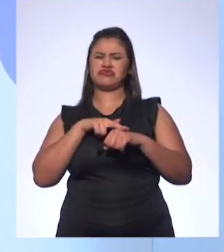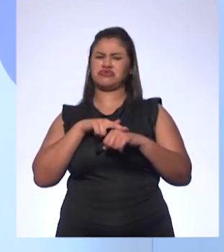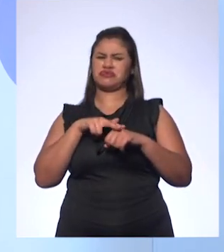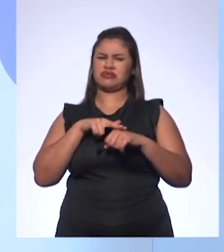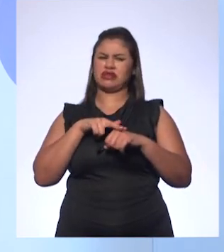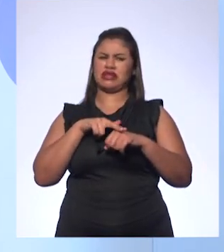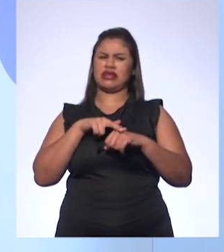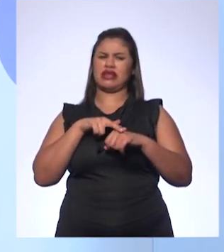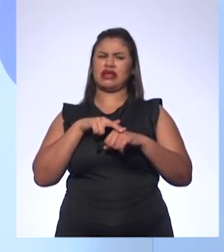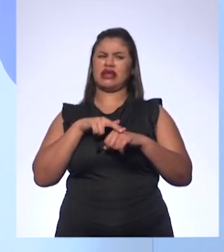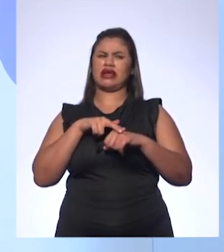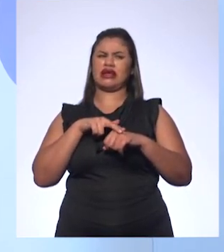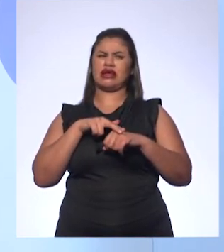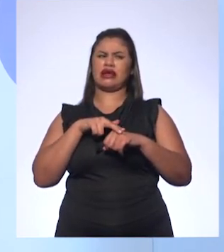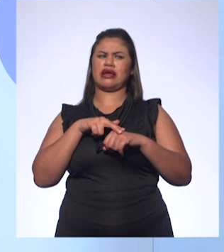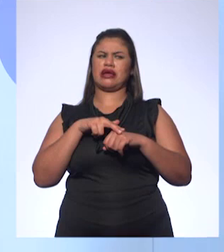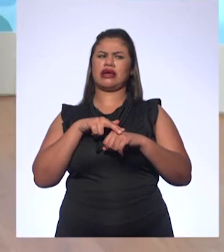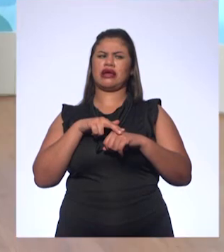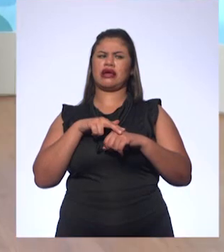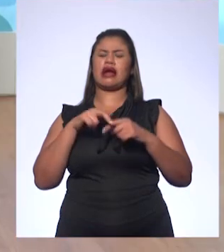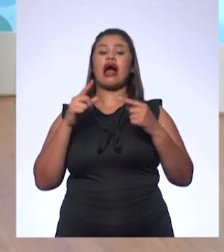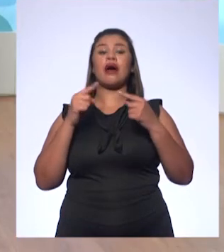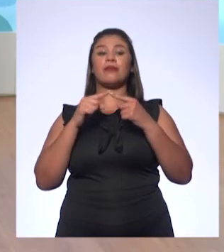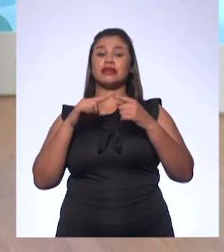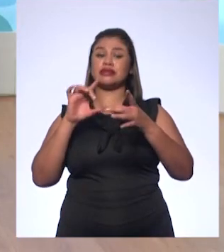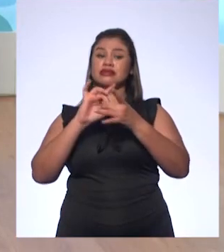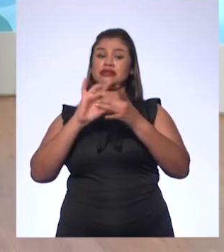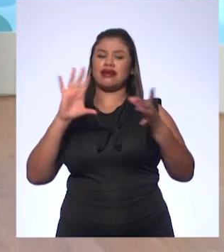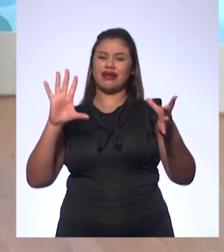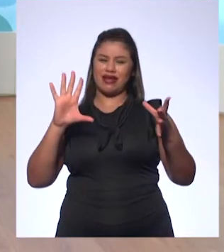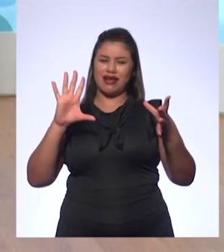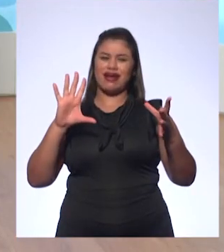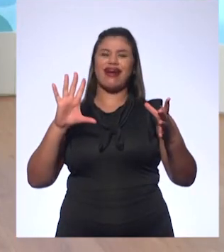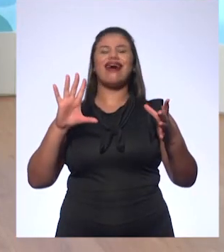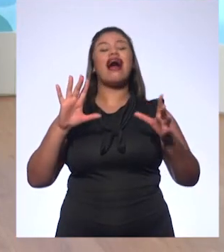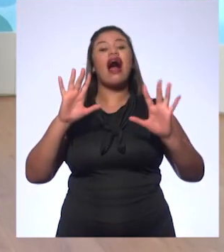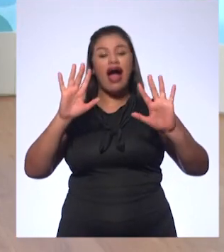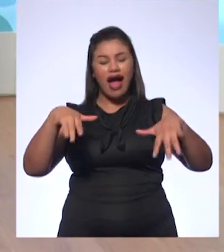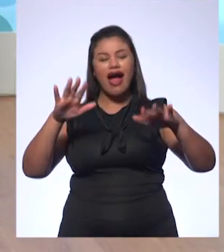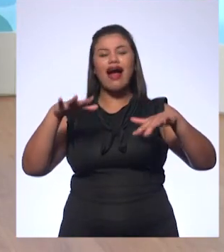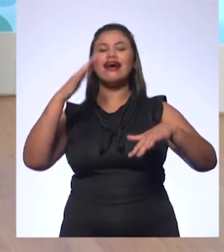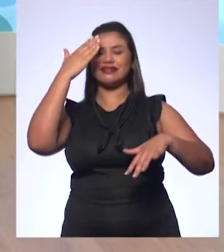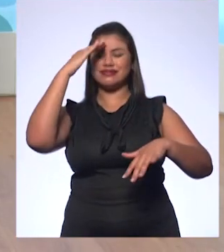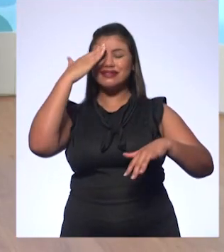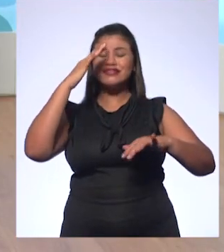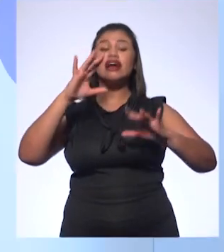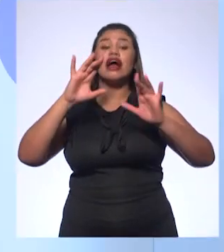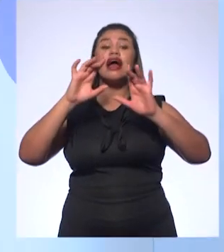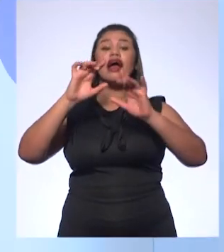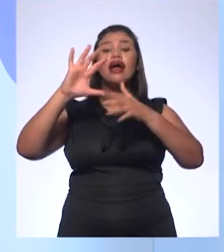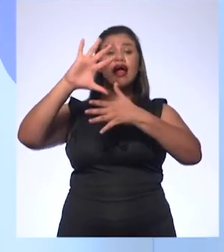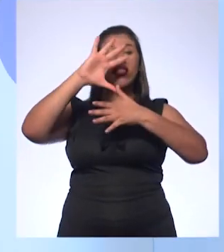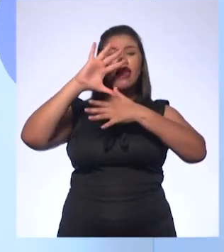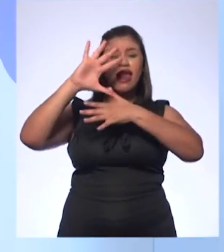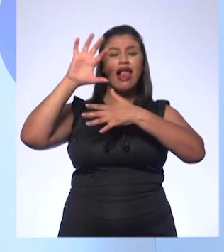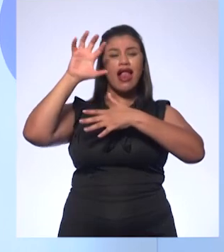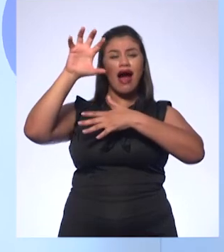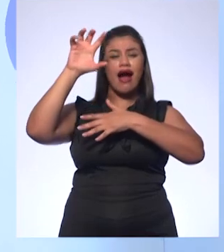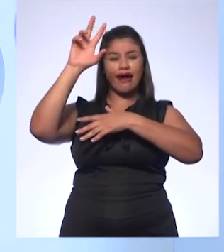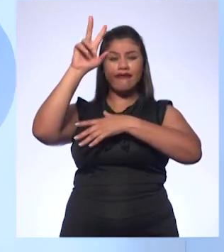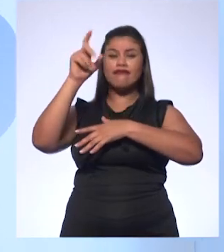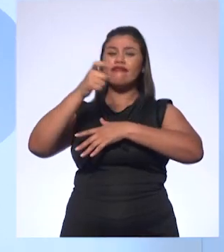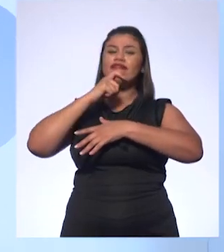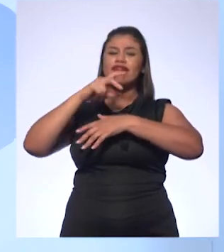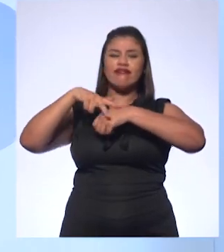Zona Verde... Ah, tá, para poder liberar, verde, avançar, liberar né? tudo, Avançar, sim, para poder liberar tudo. O Vinícius colocou reabertura das escolas com o